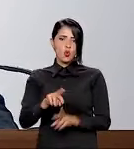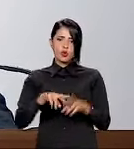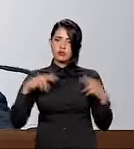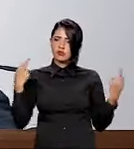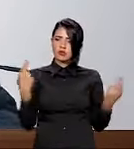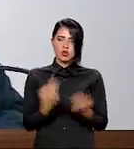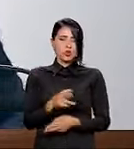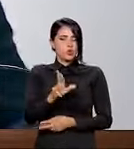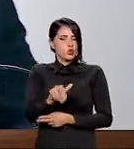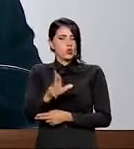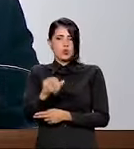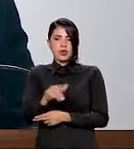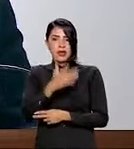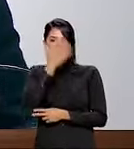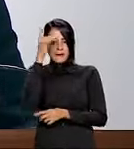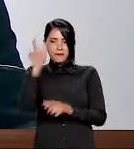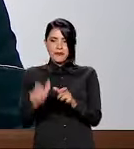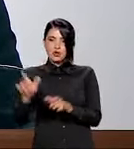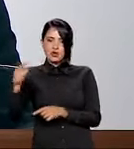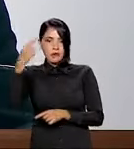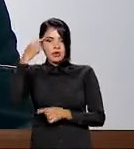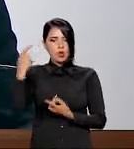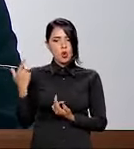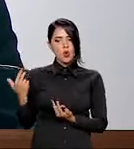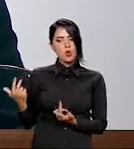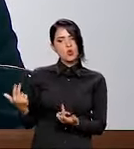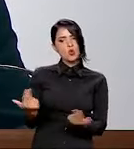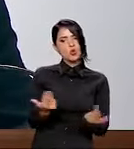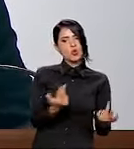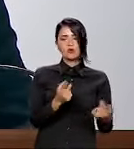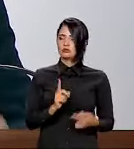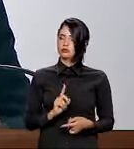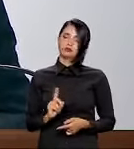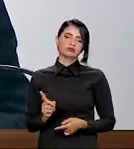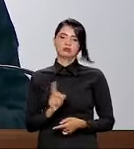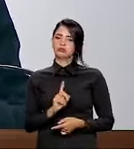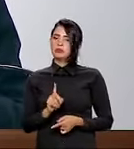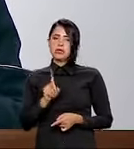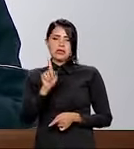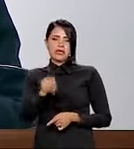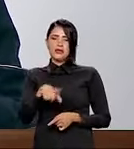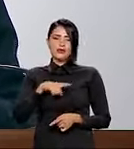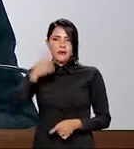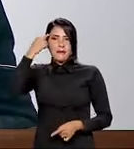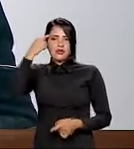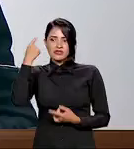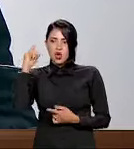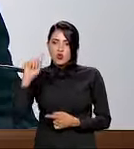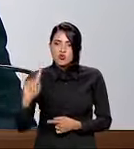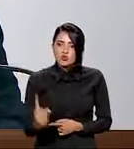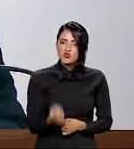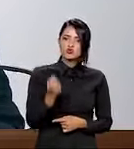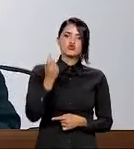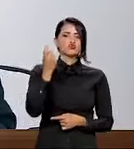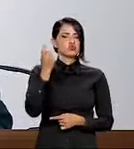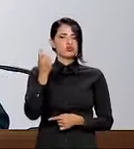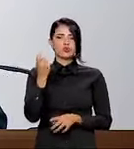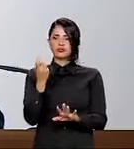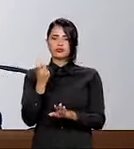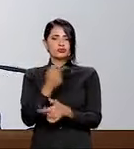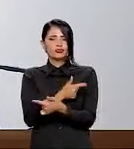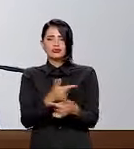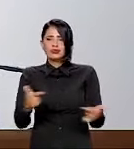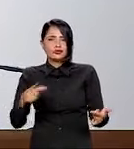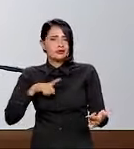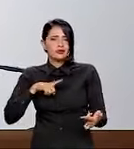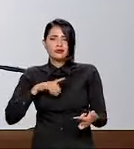reunião que as pessoas pensassem do mesmo jeito. Esse negócio do pensamento único nunca